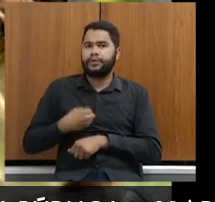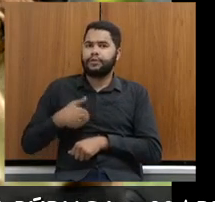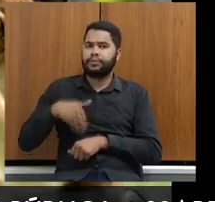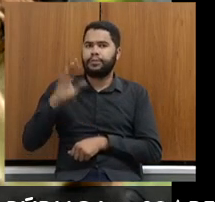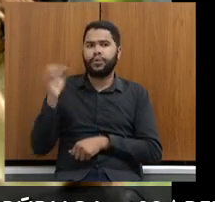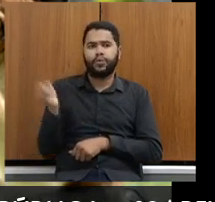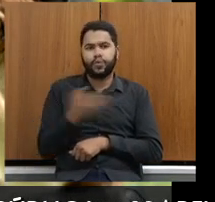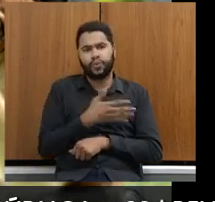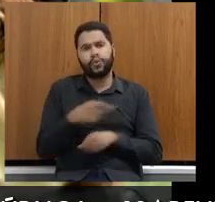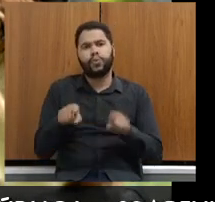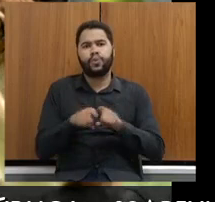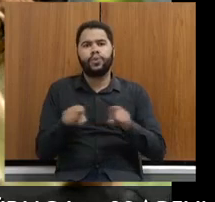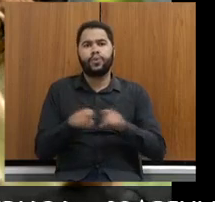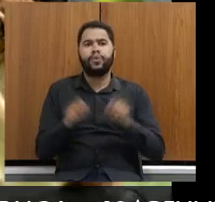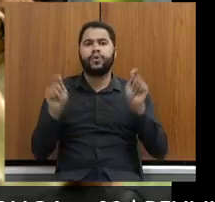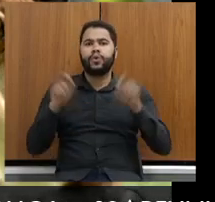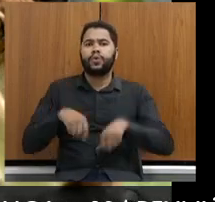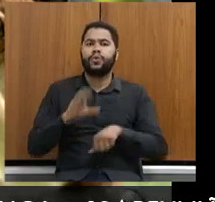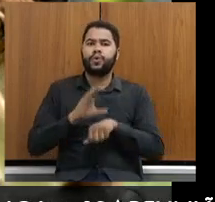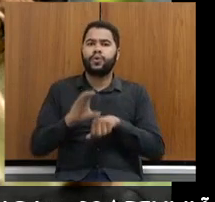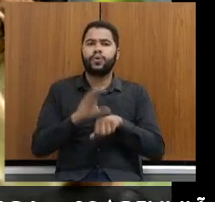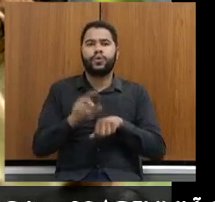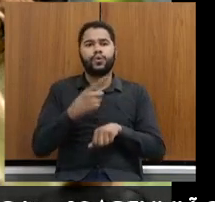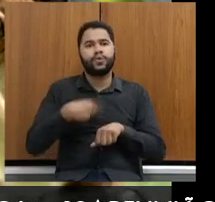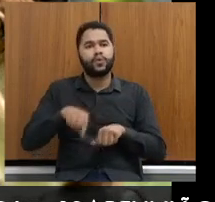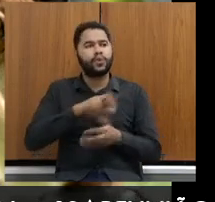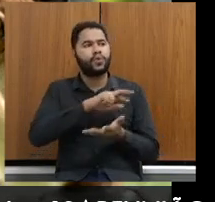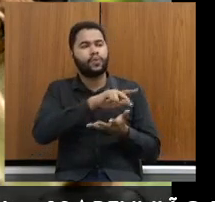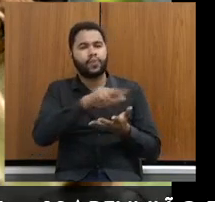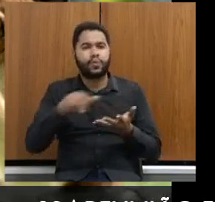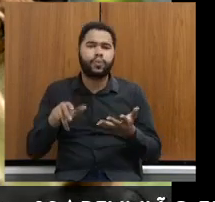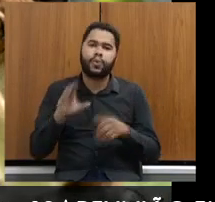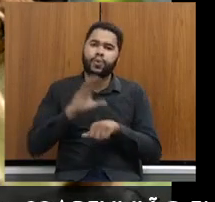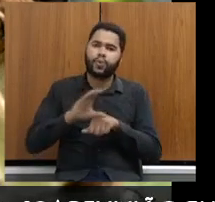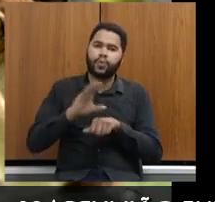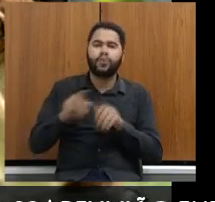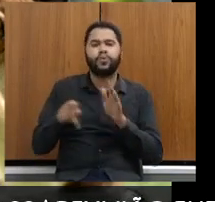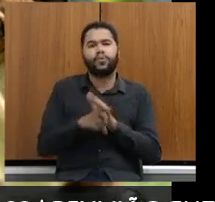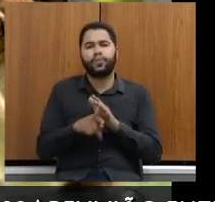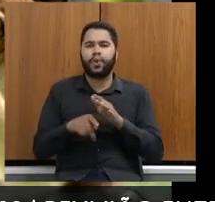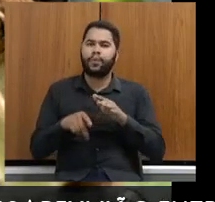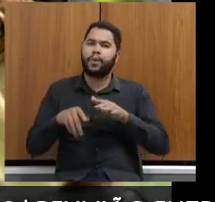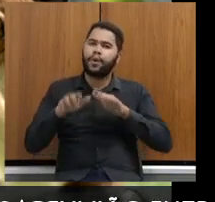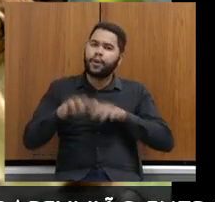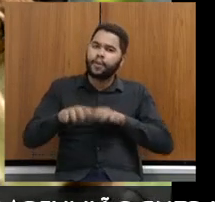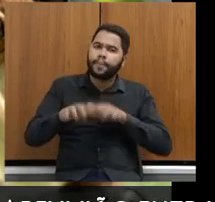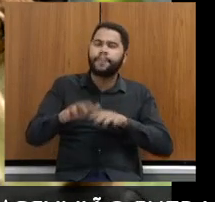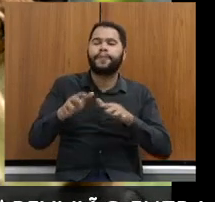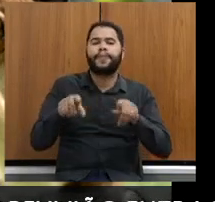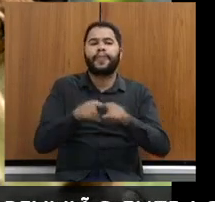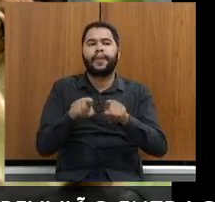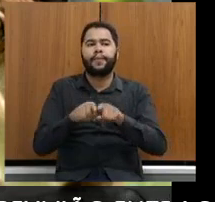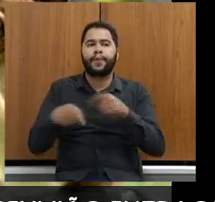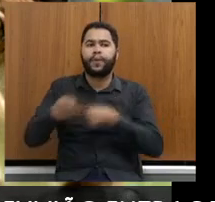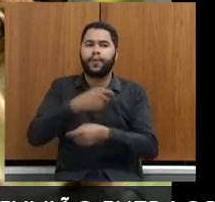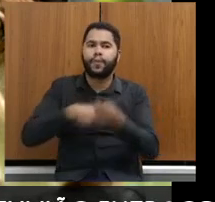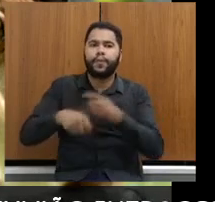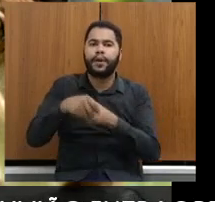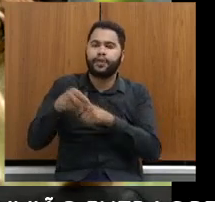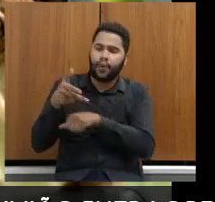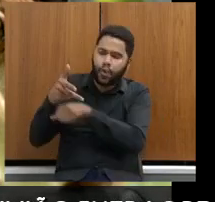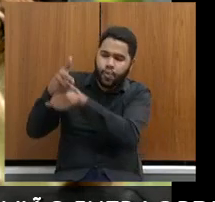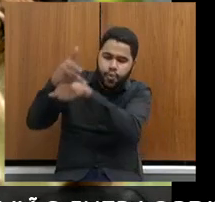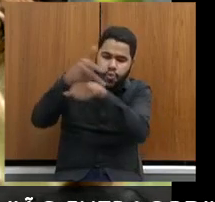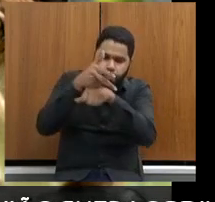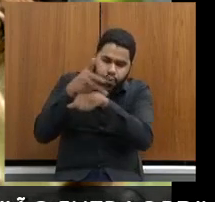mais moderno no que respeita à capacitação então nós fizemos aí vários cursos A exemplo de mobilização extração com os de mãos operação de Drone